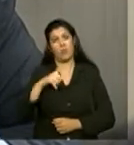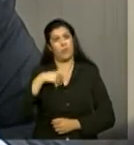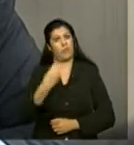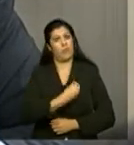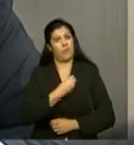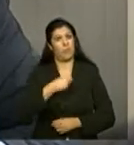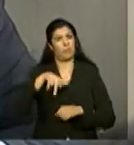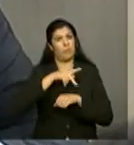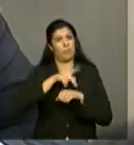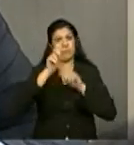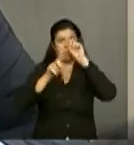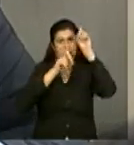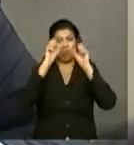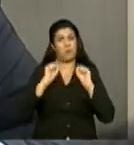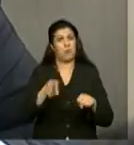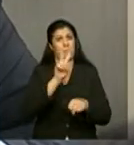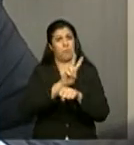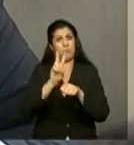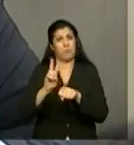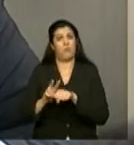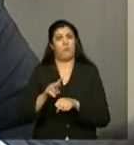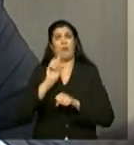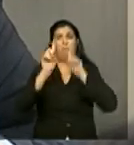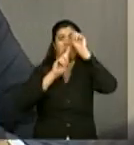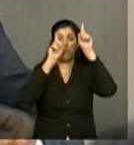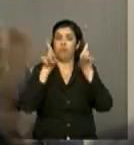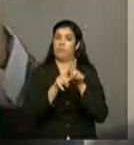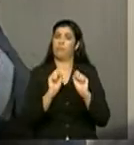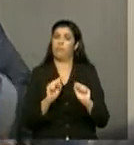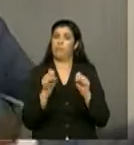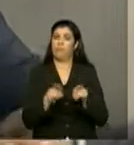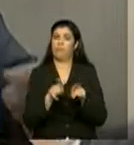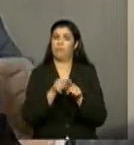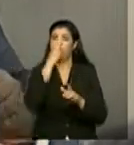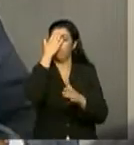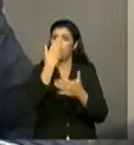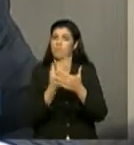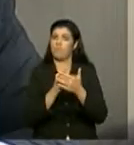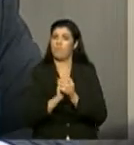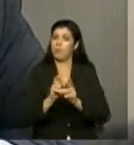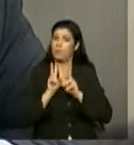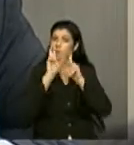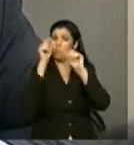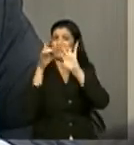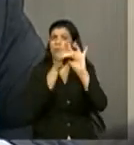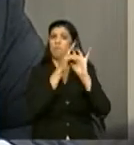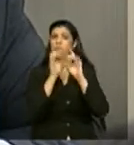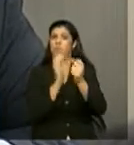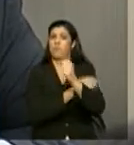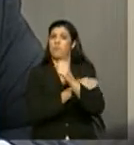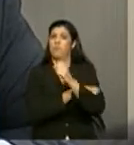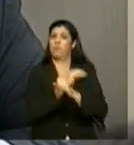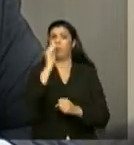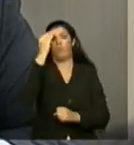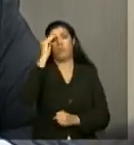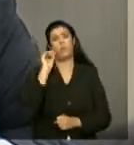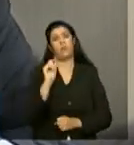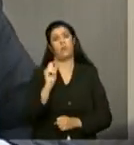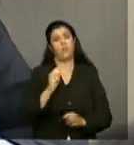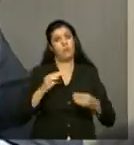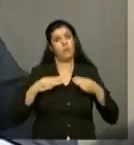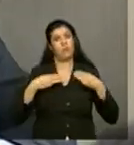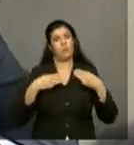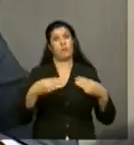numa democracia que vamos proteger a nossa democracia e é que fortalecer essa democracia é que eu entendo que esse ministério